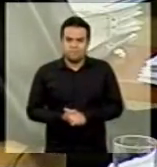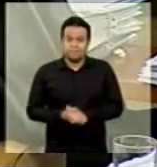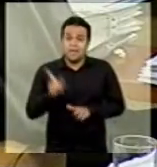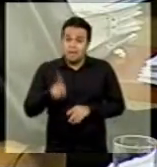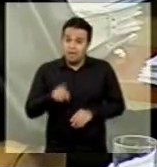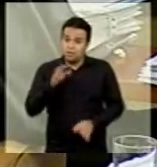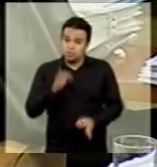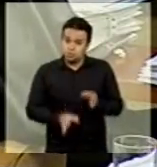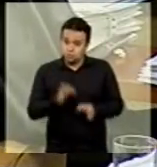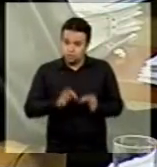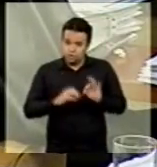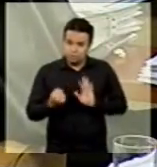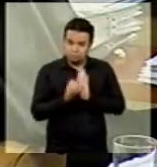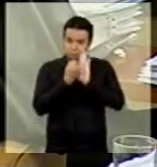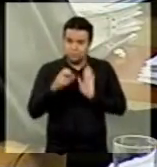histórica.